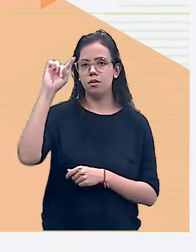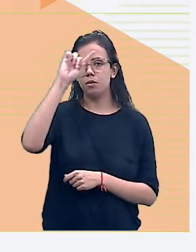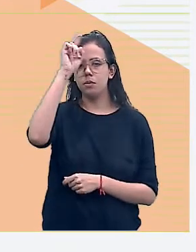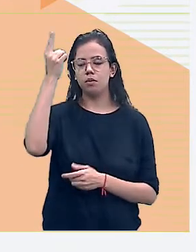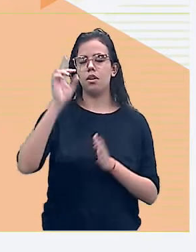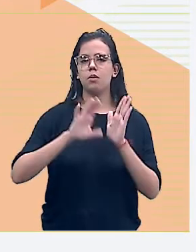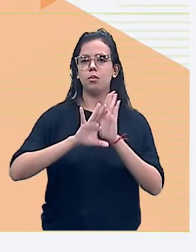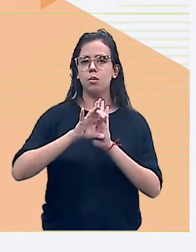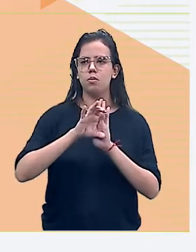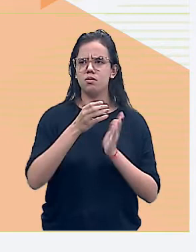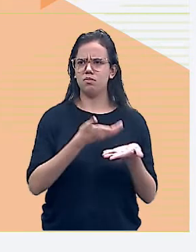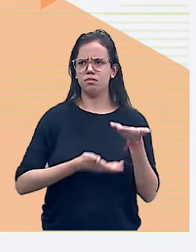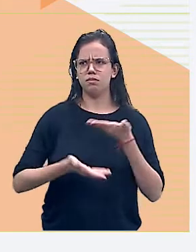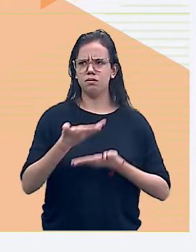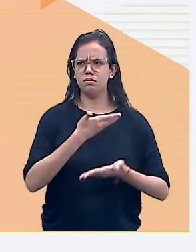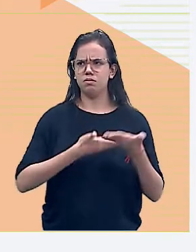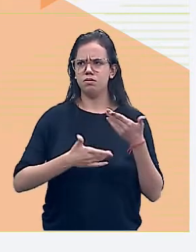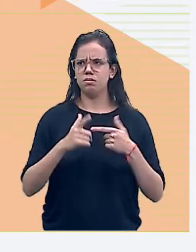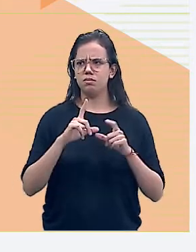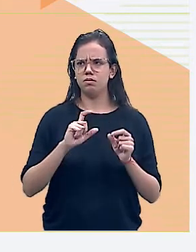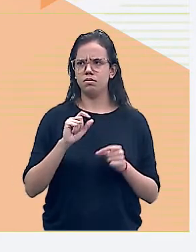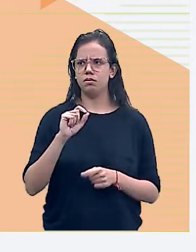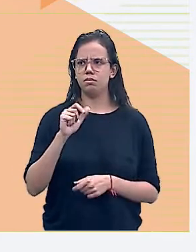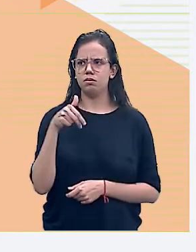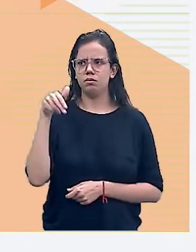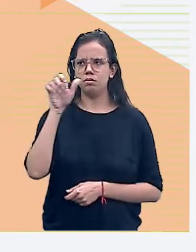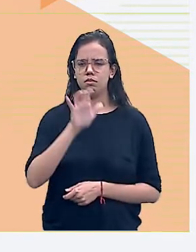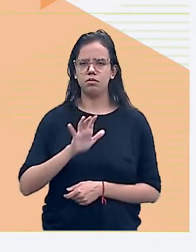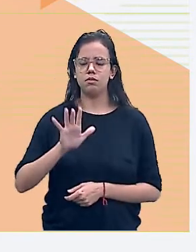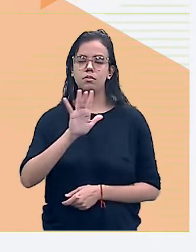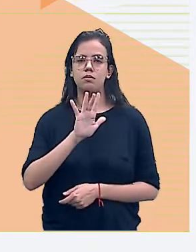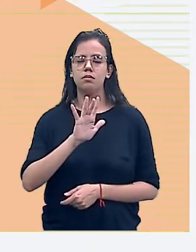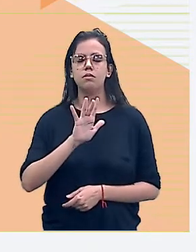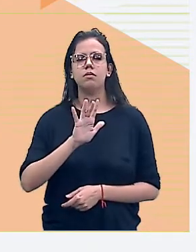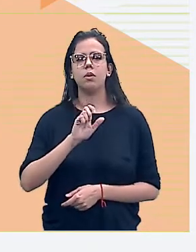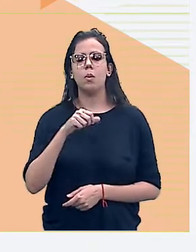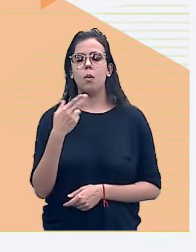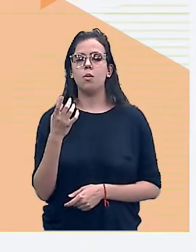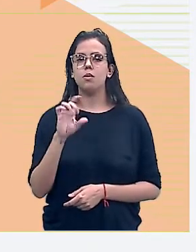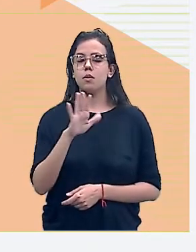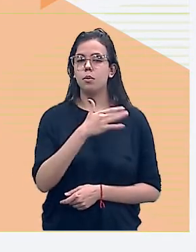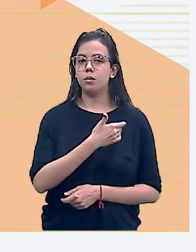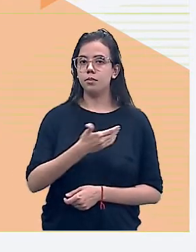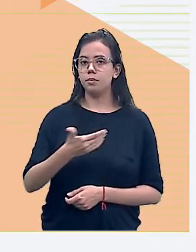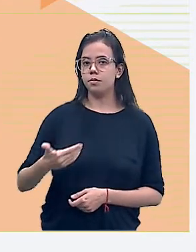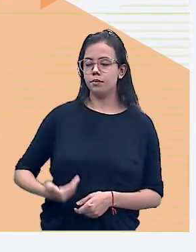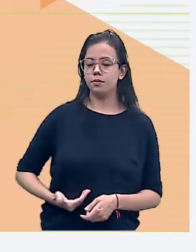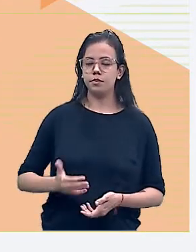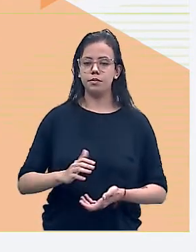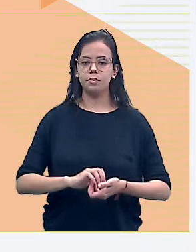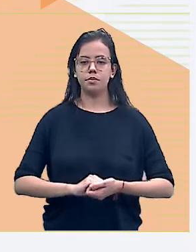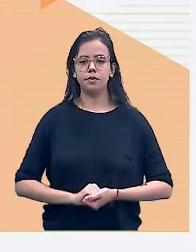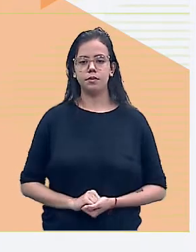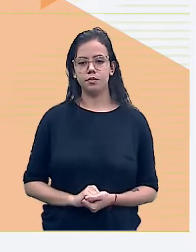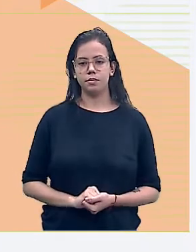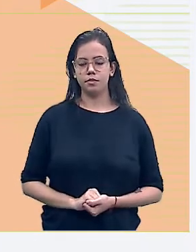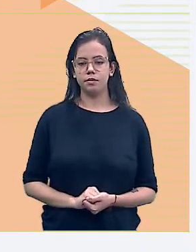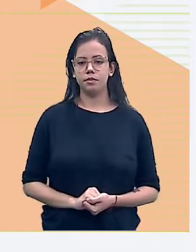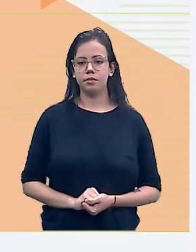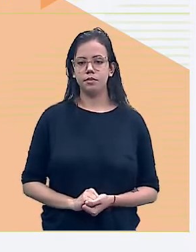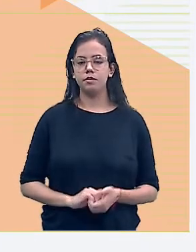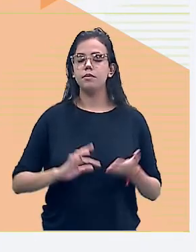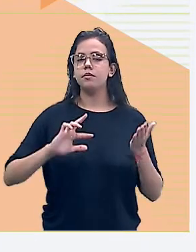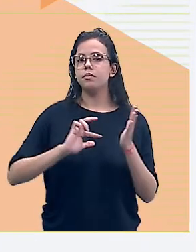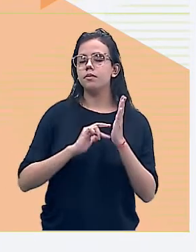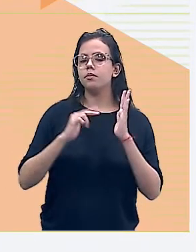coletividade ou seja de uma nação ao invés de meramente um estado com isso o que que ele